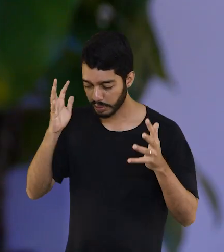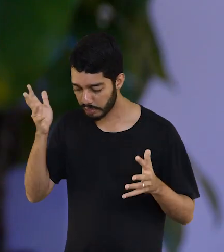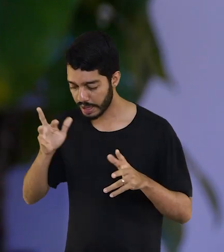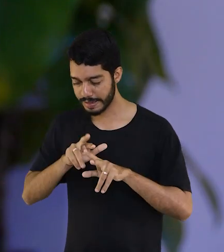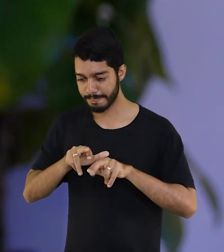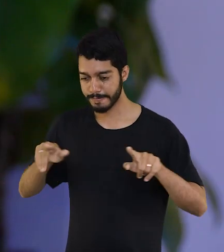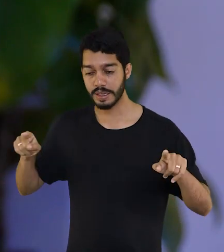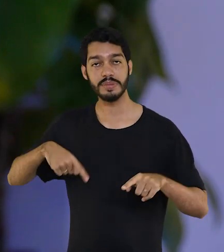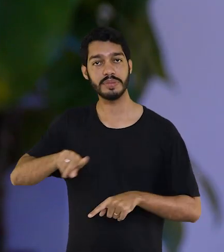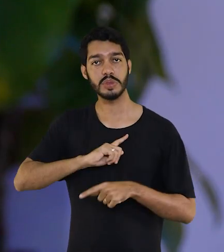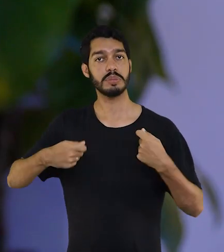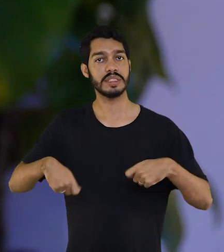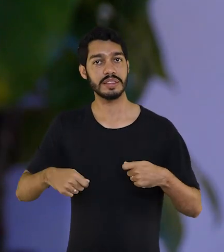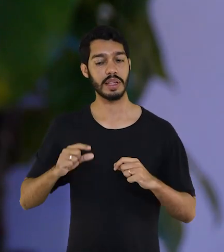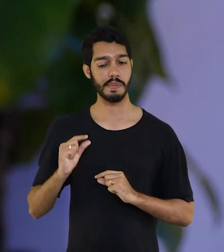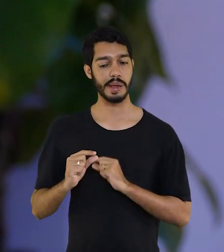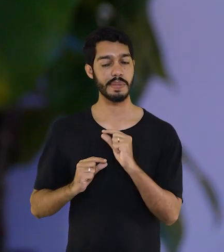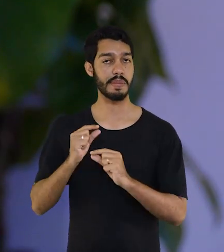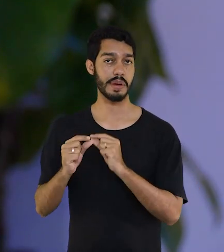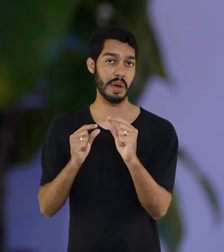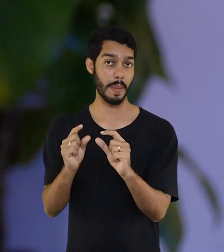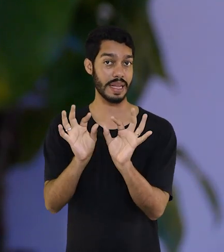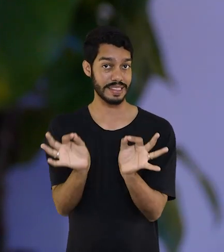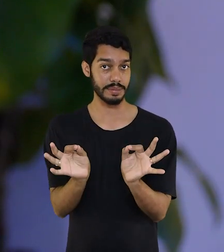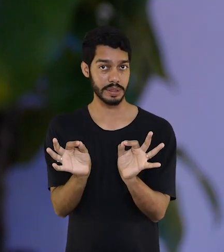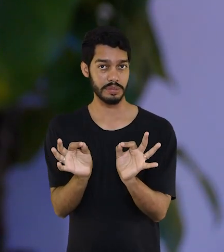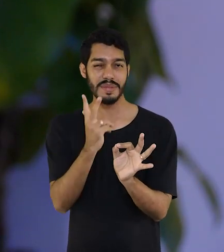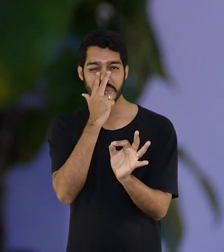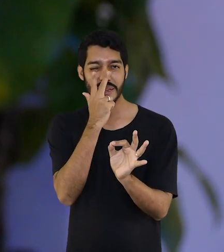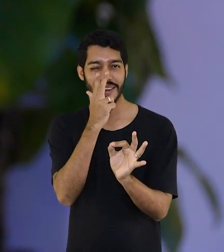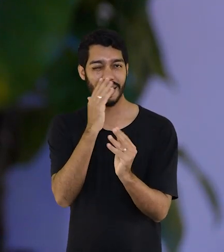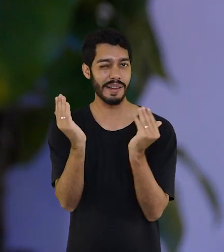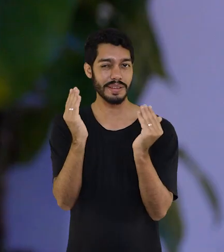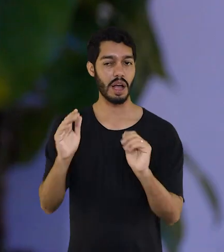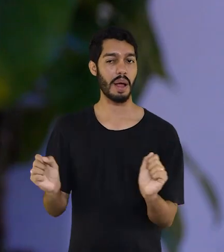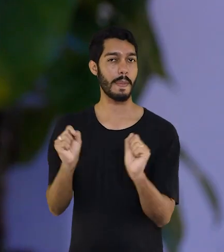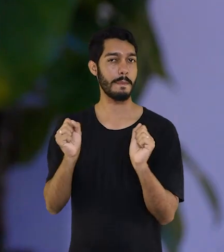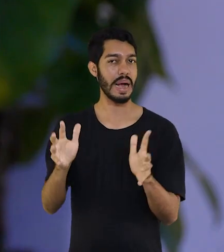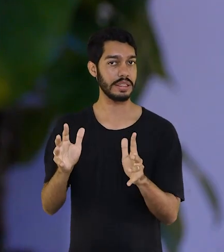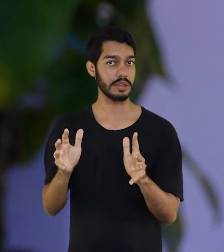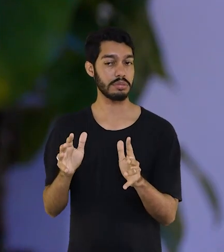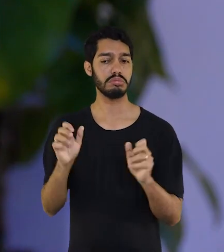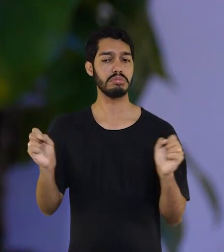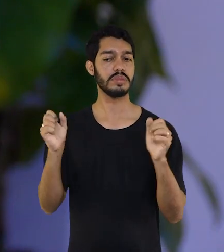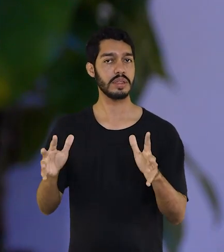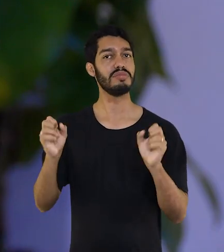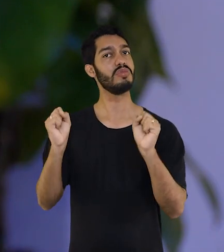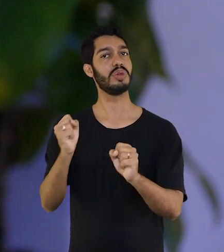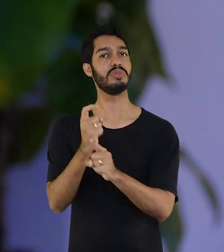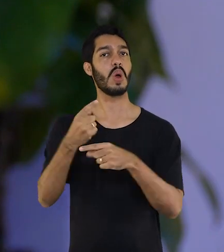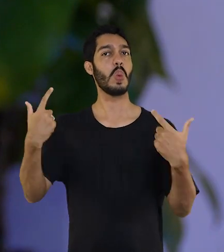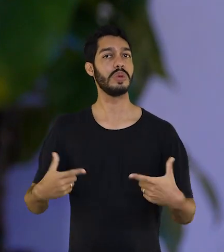pequenas complexidades, essas grandes complexidades, a gente precisaria de pequenas mágicas. E essas mágicas podem existir via